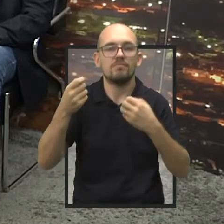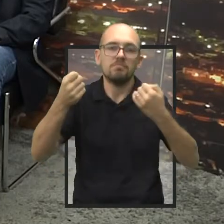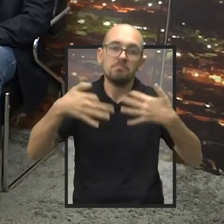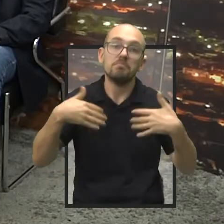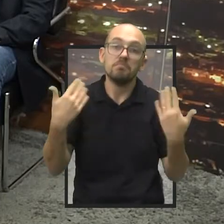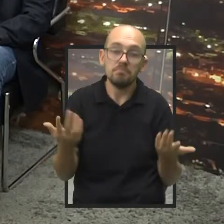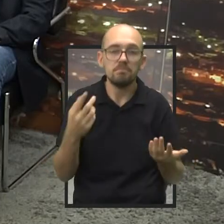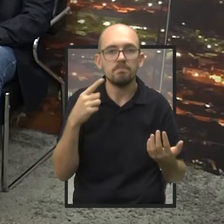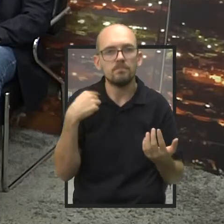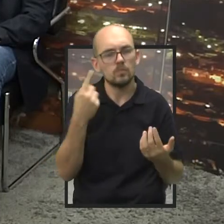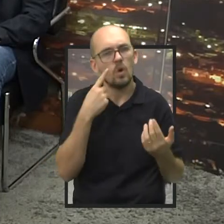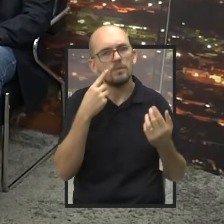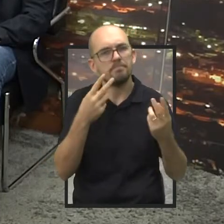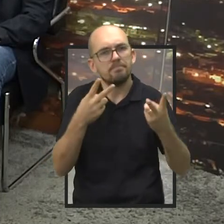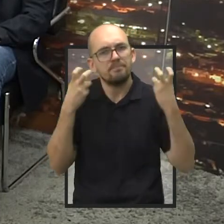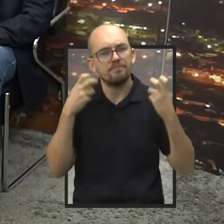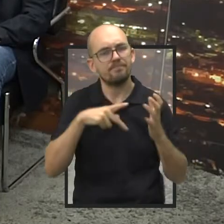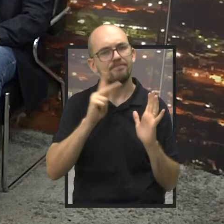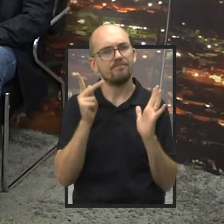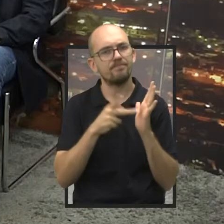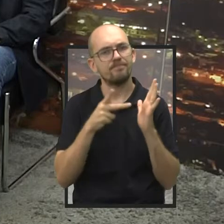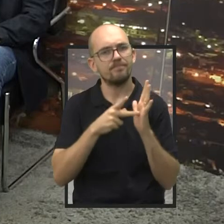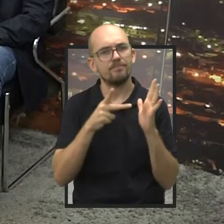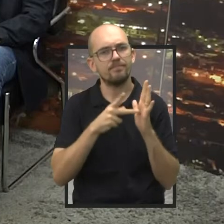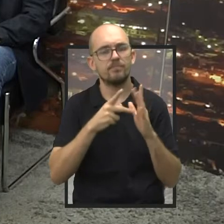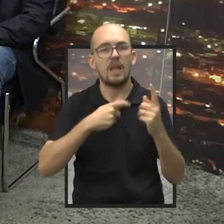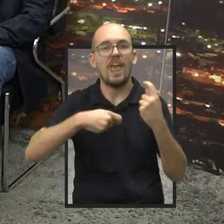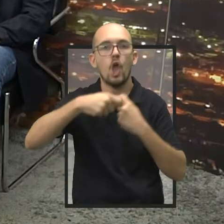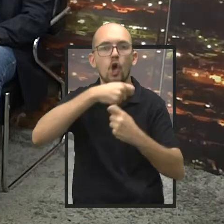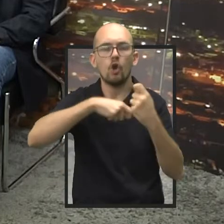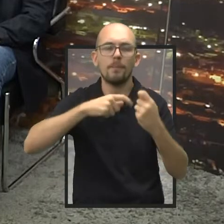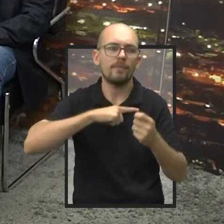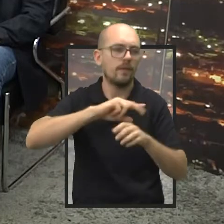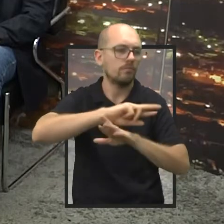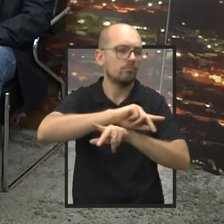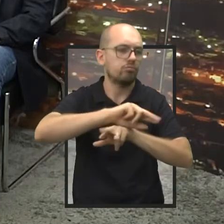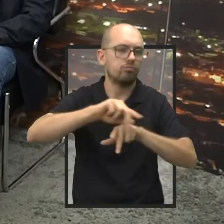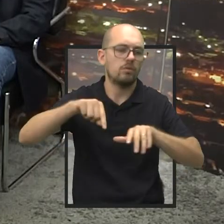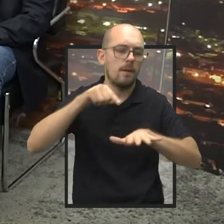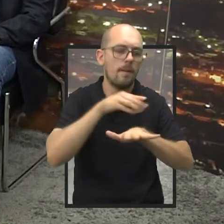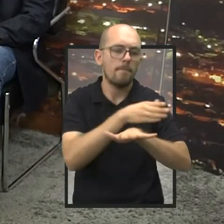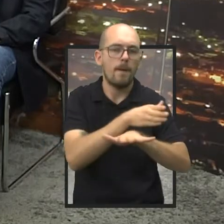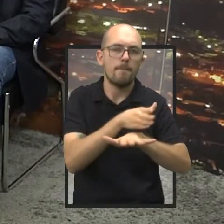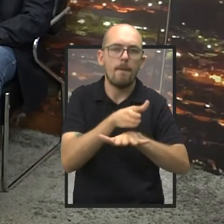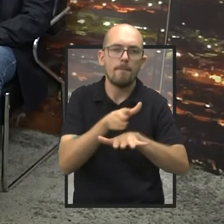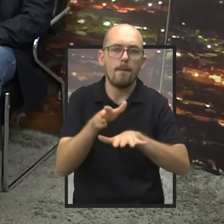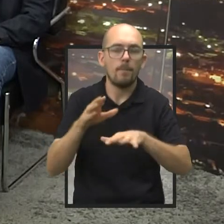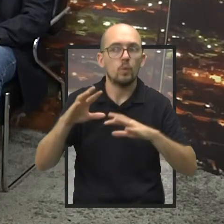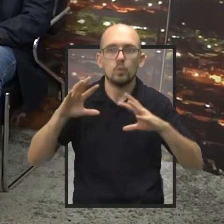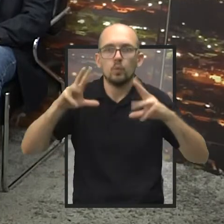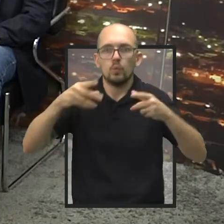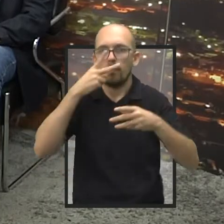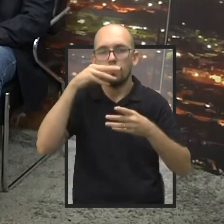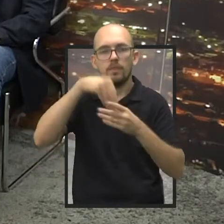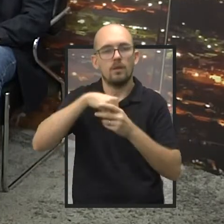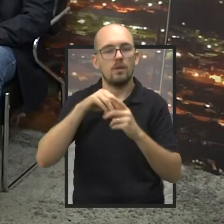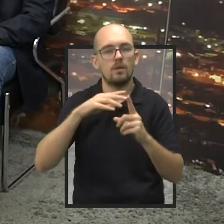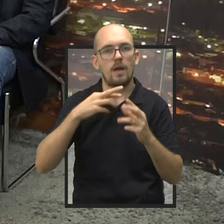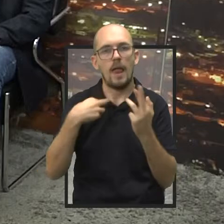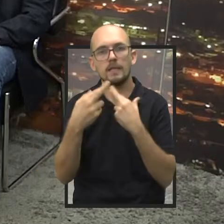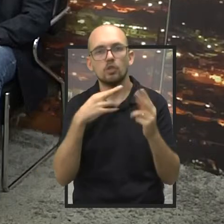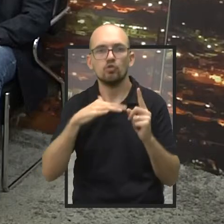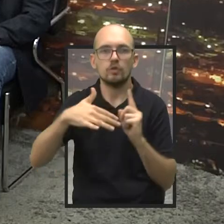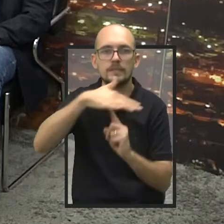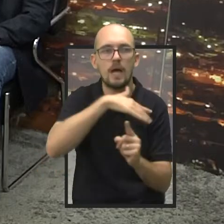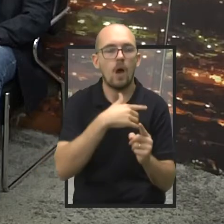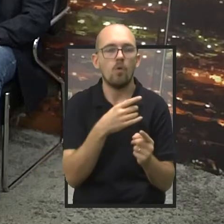nós percebemos, Lúcio, que realmente a economia ela abarca diversas situações, né? Todas as nossas relações sociais, o nosso